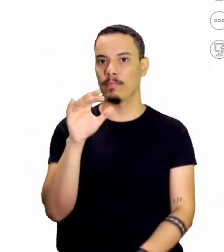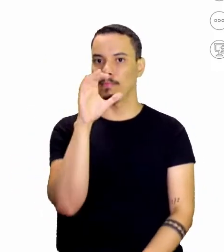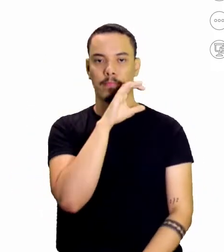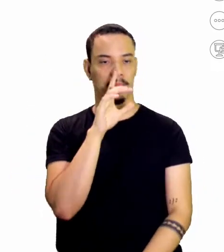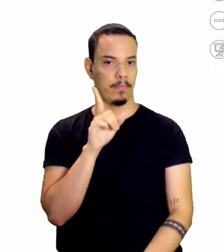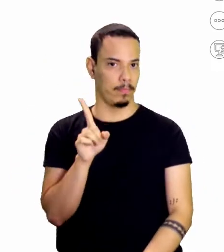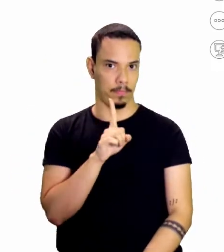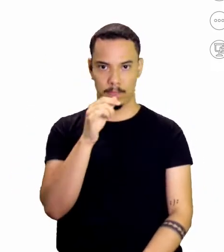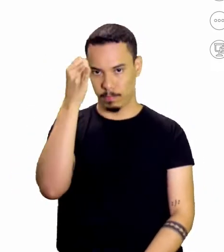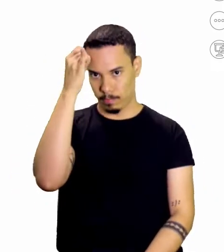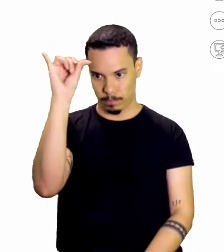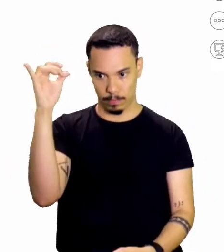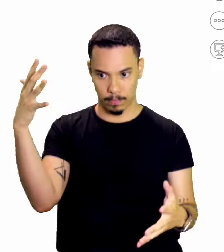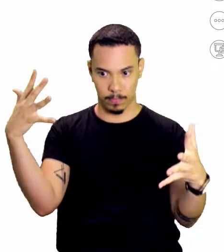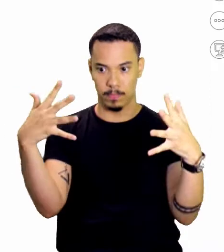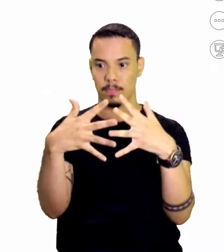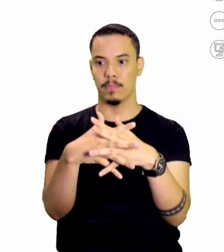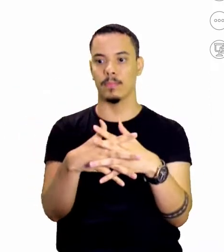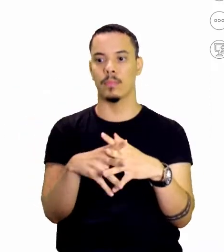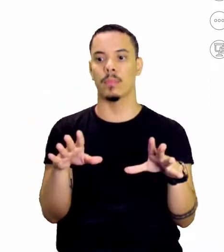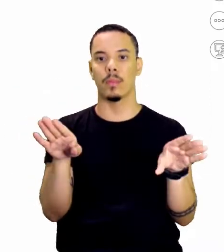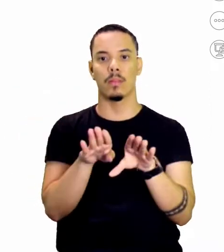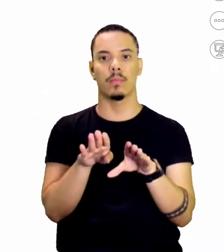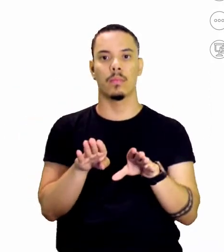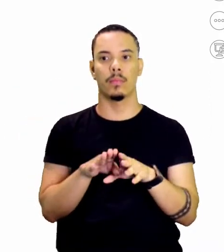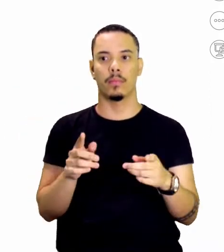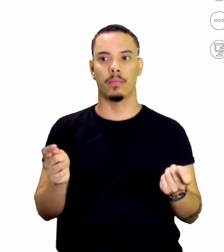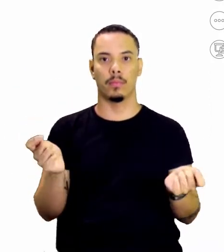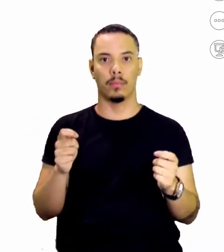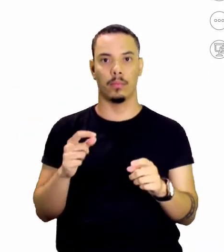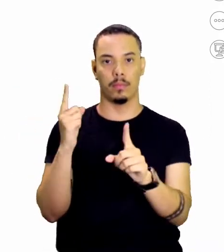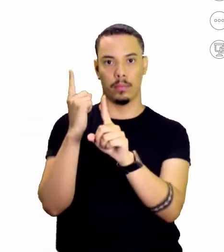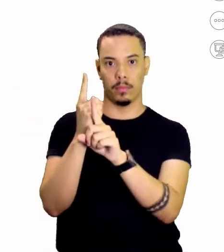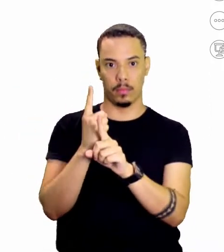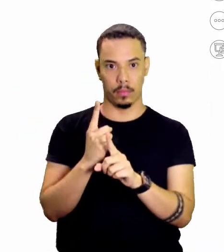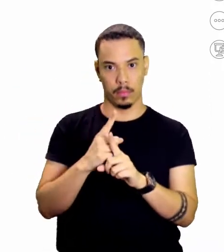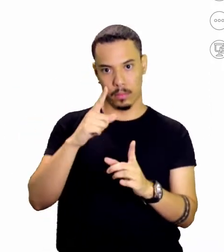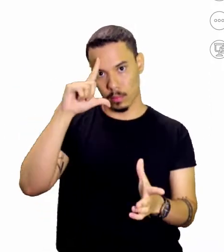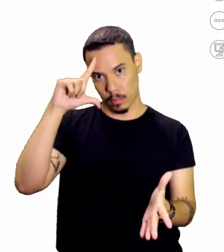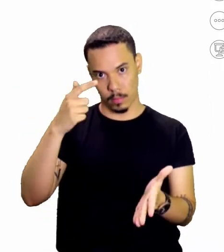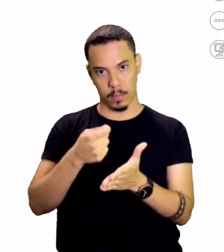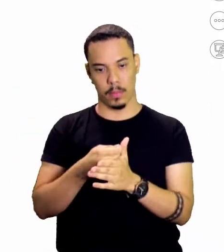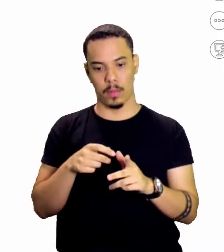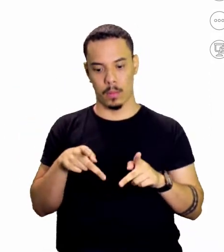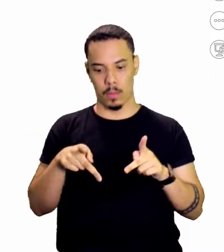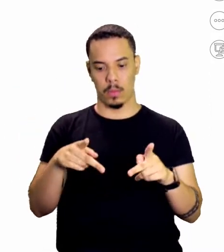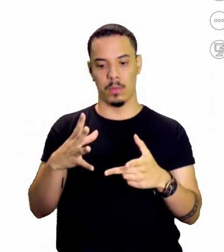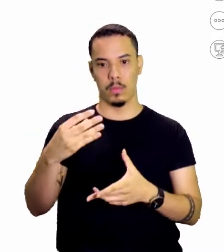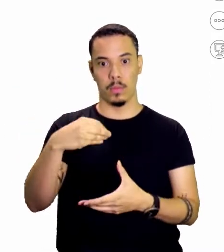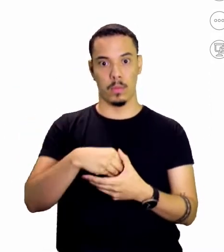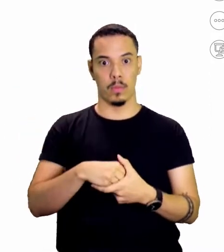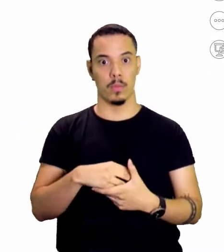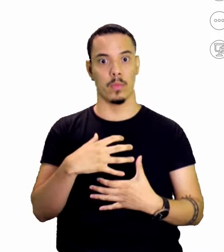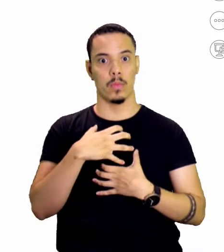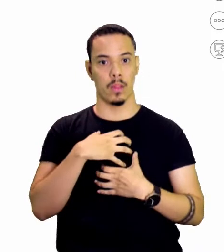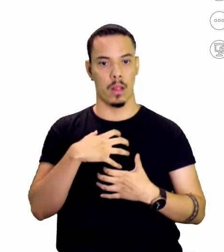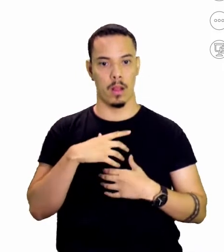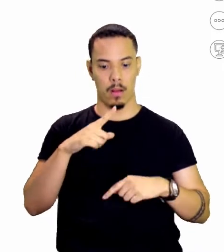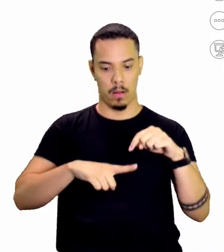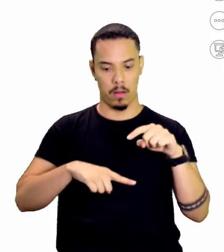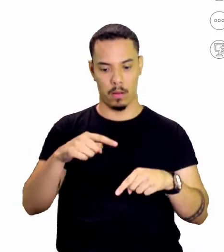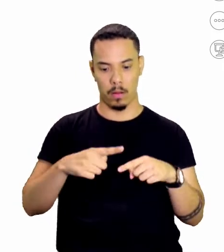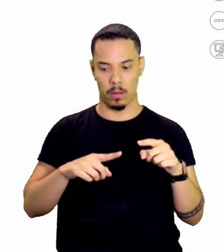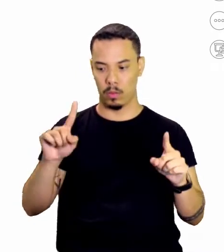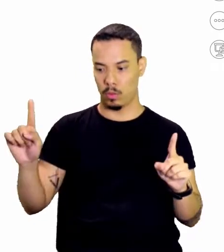velocidades não confunda assim podemos encontrar uma determinada posição do móvel em